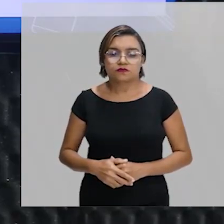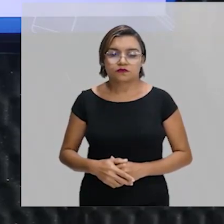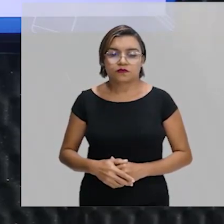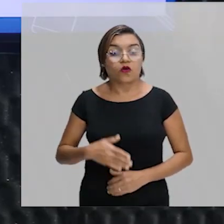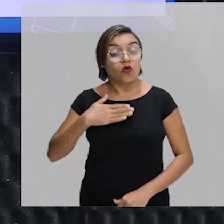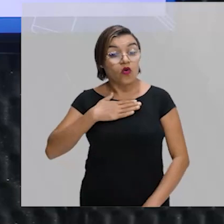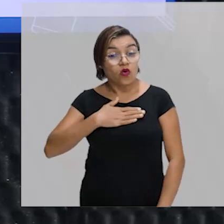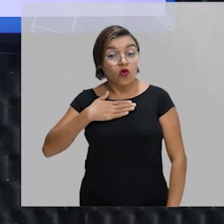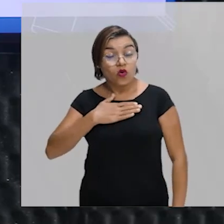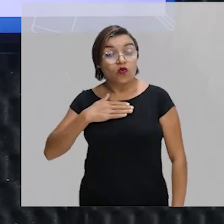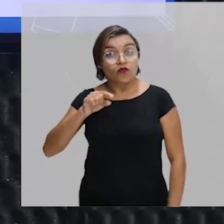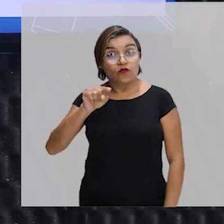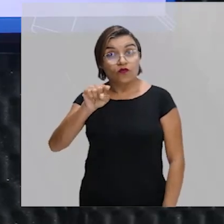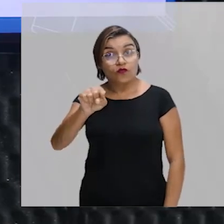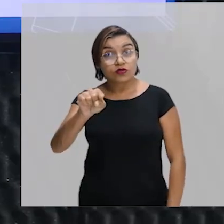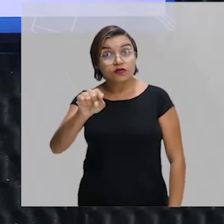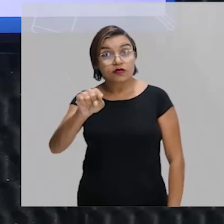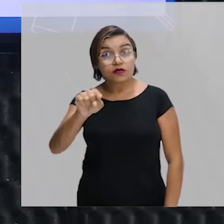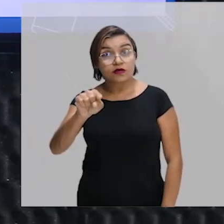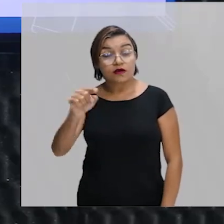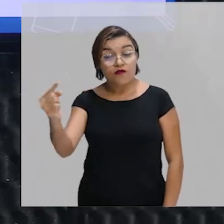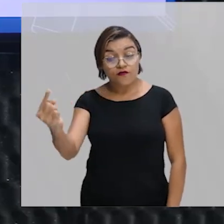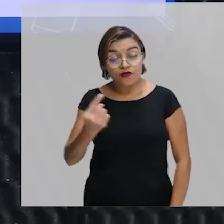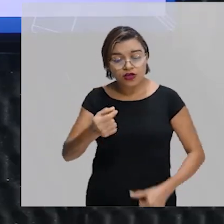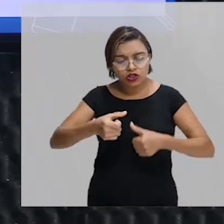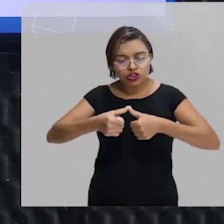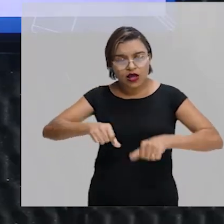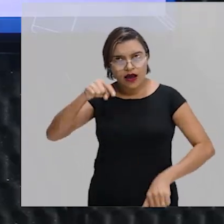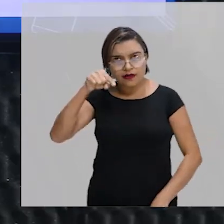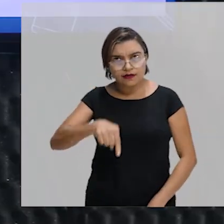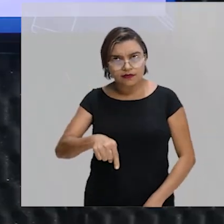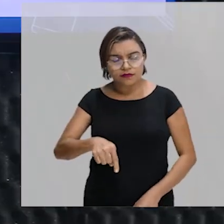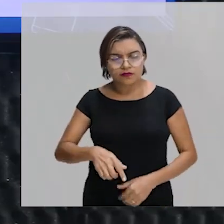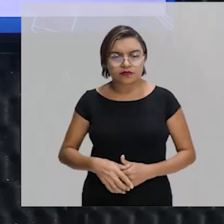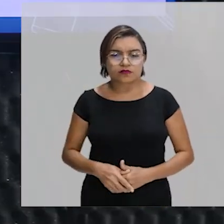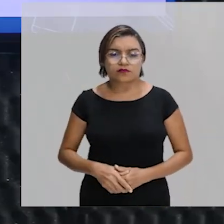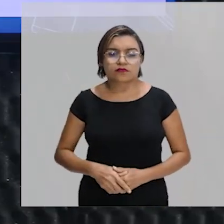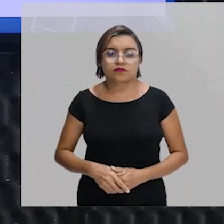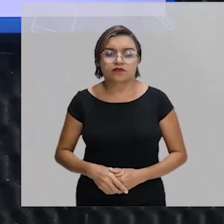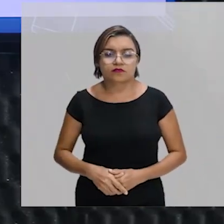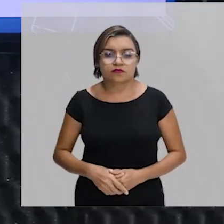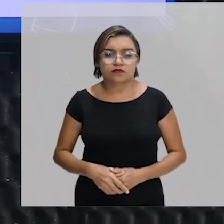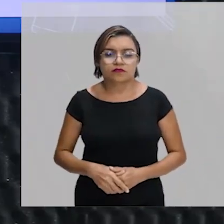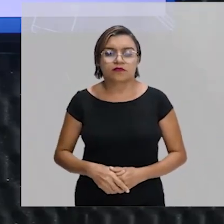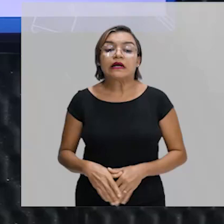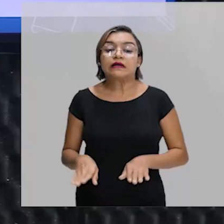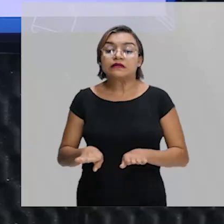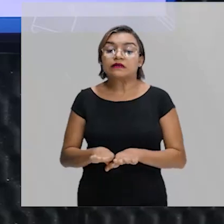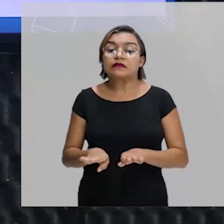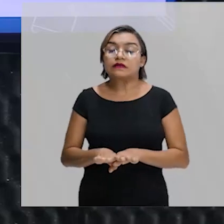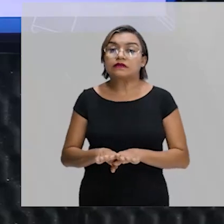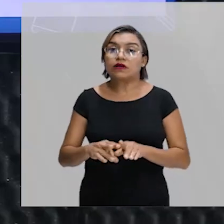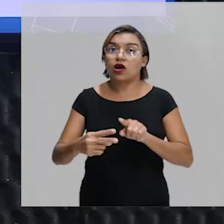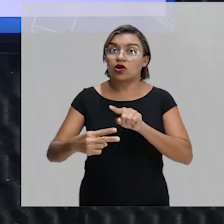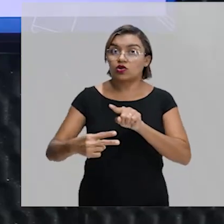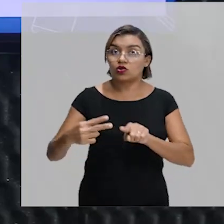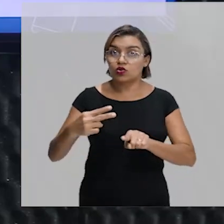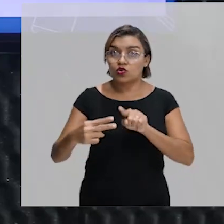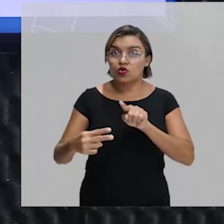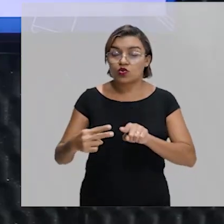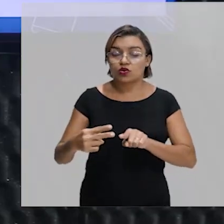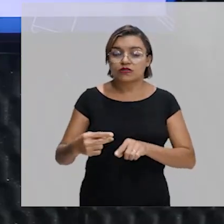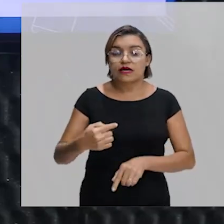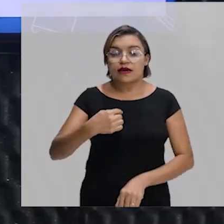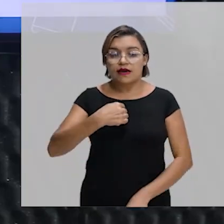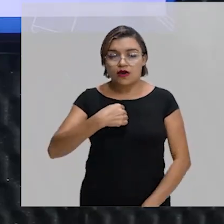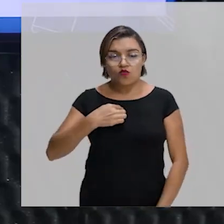eu gosto que você esteja aqui. Eu tenho também aqui, eu tenho dois sujeitos, tá?